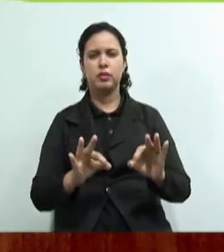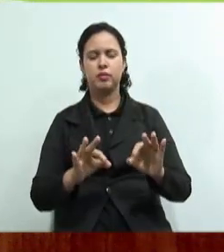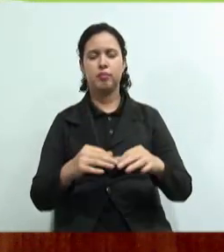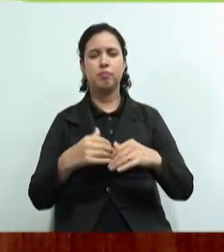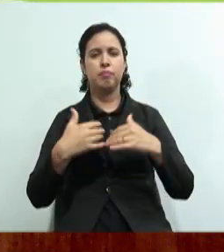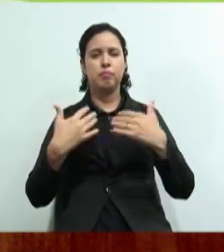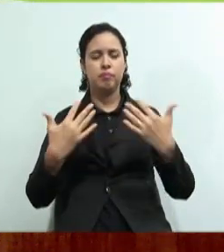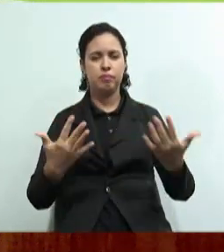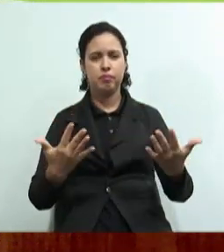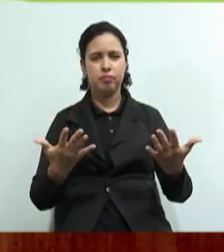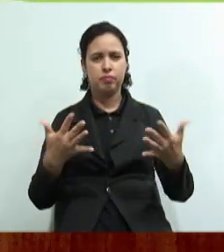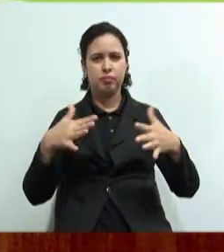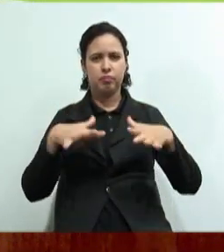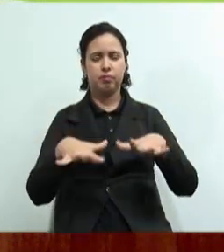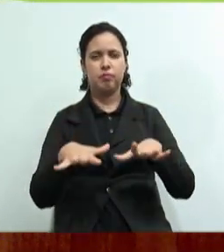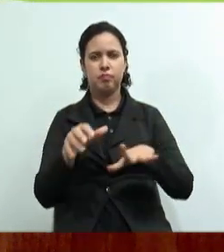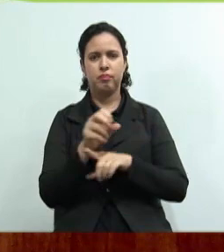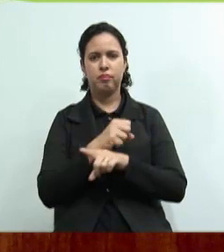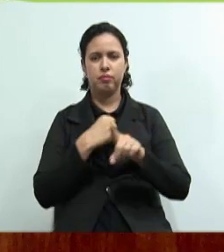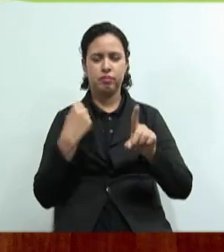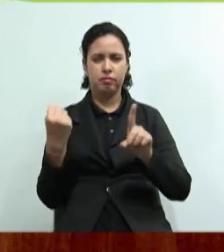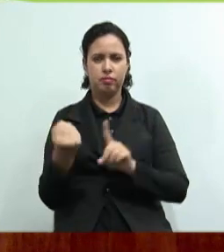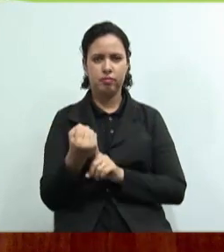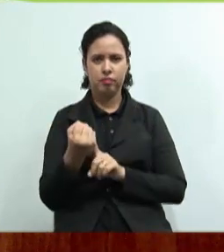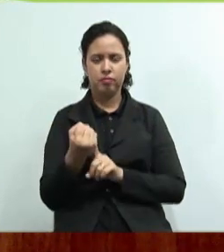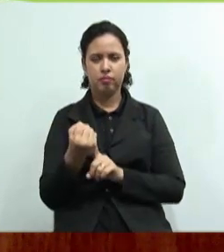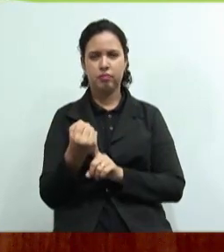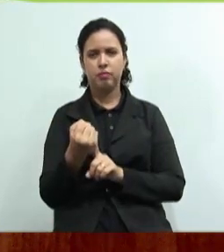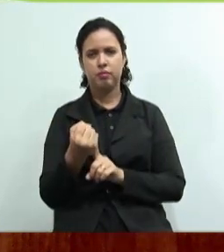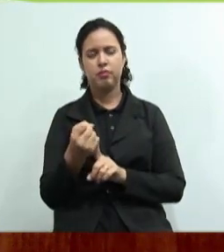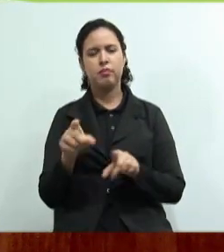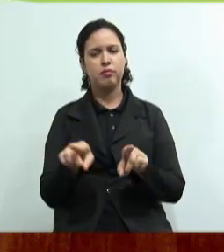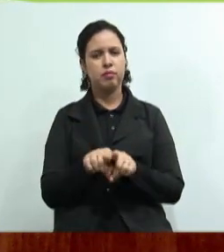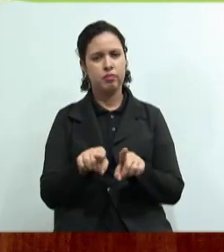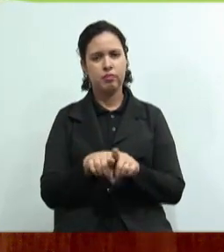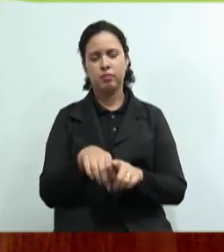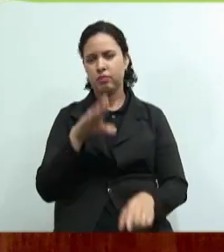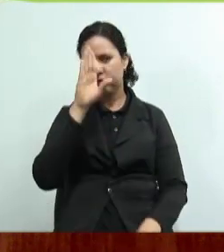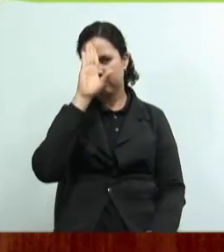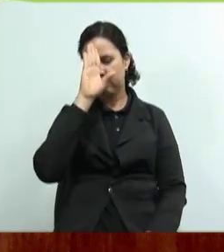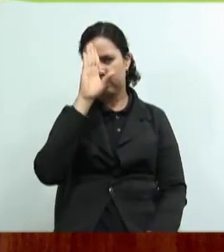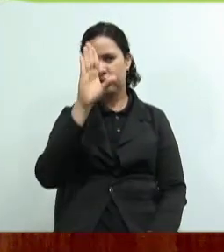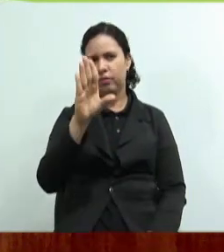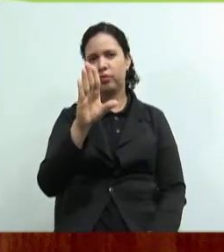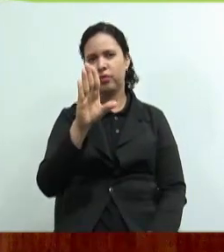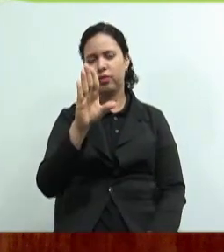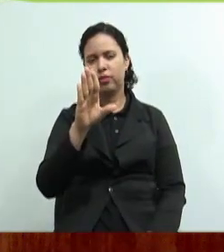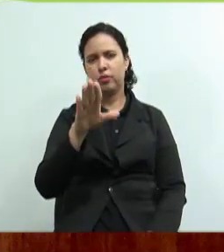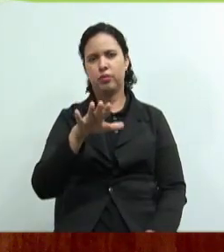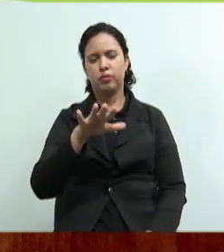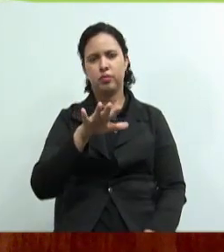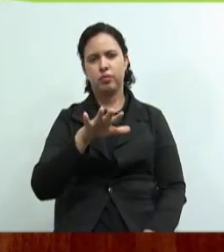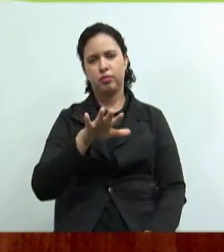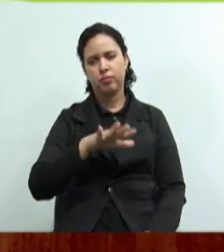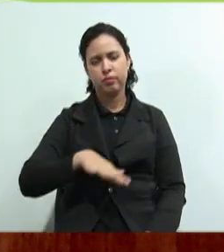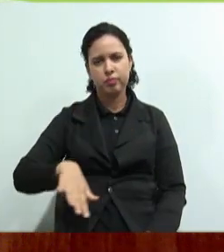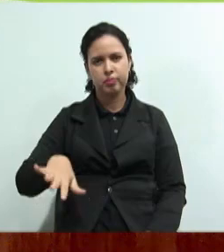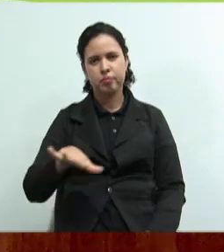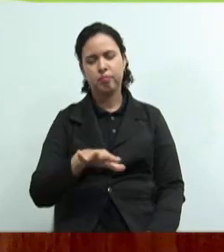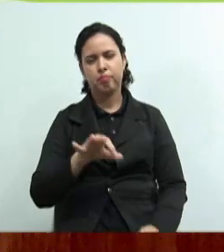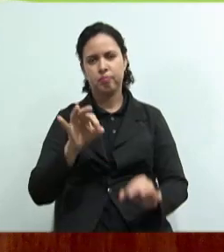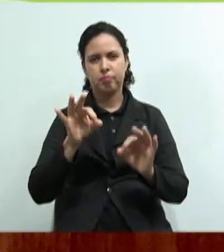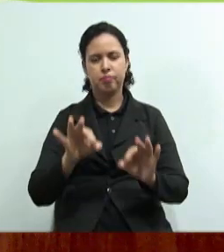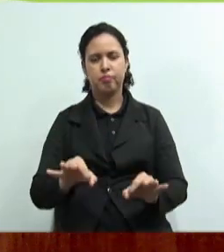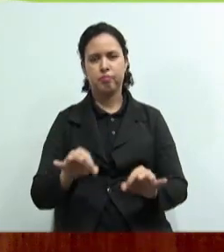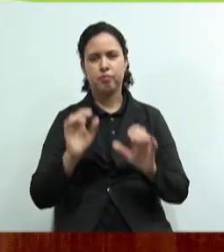Então, essa inclusão social, essa inclusão econômica também é foco desse comércio justo, desse comércio